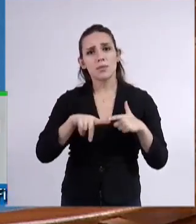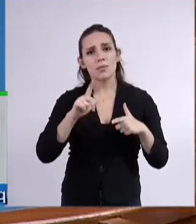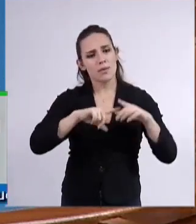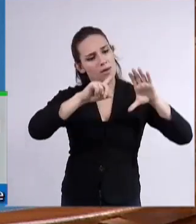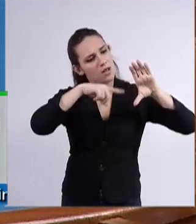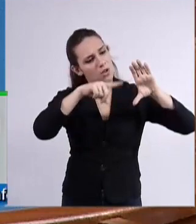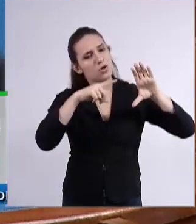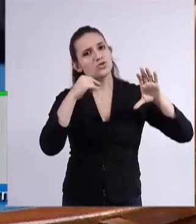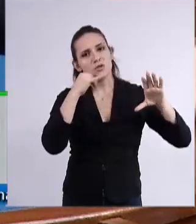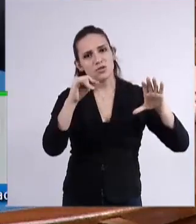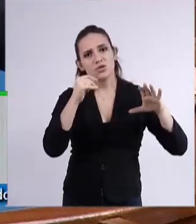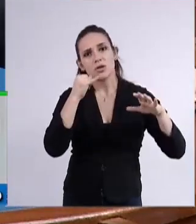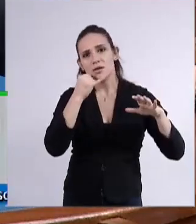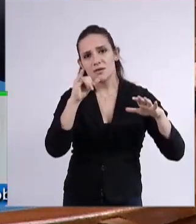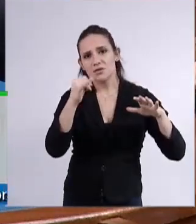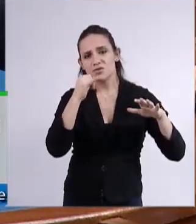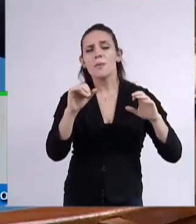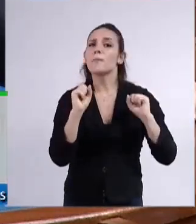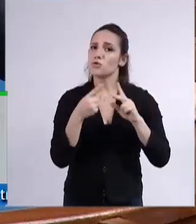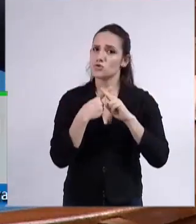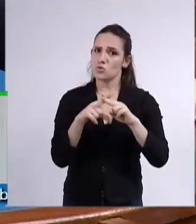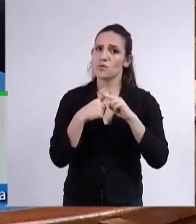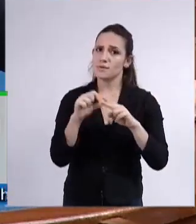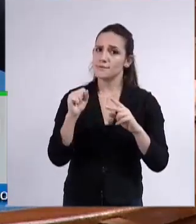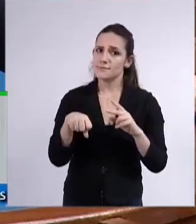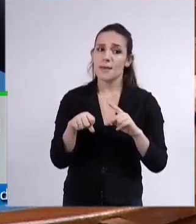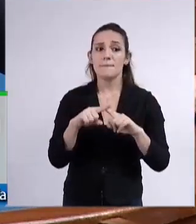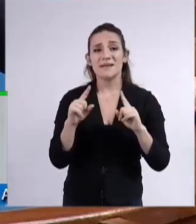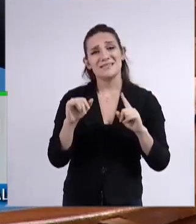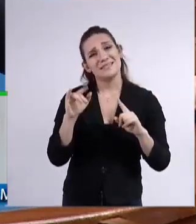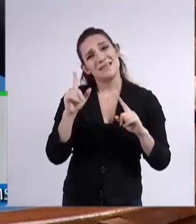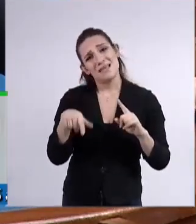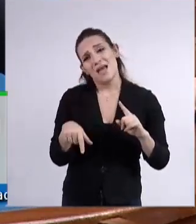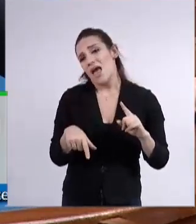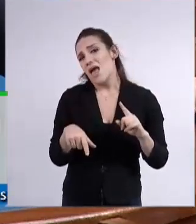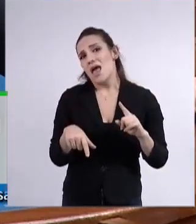Agora, foi importante, porque também,